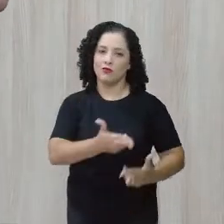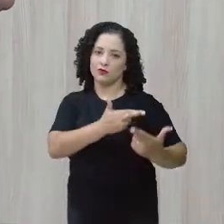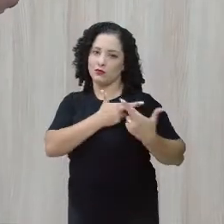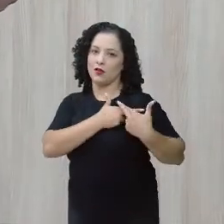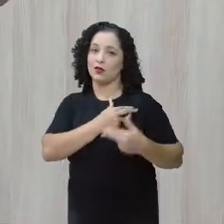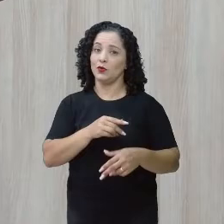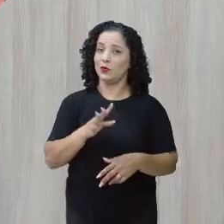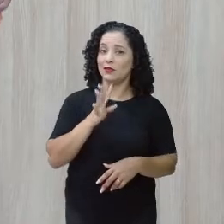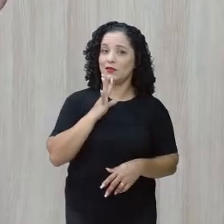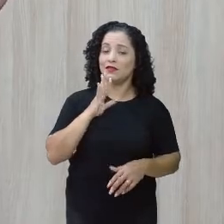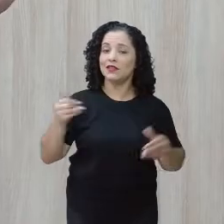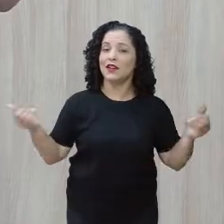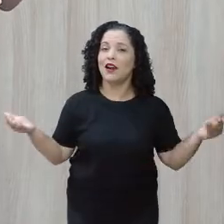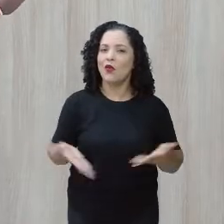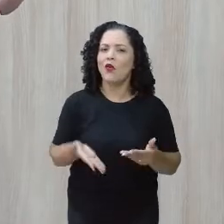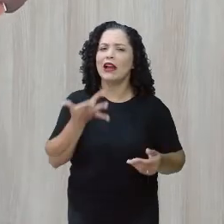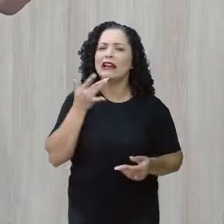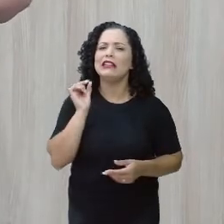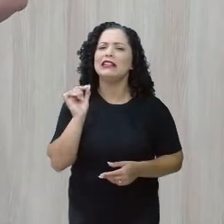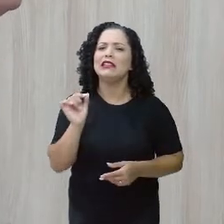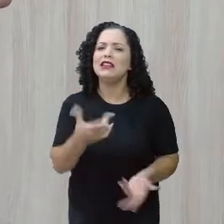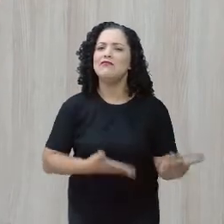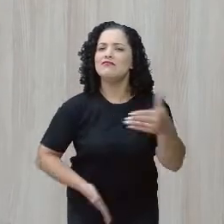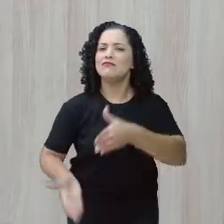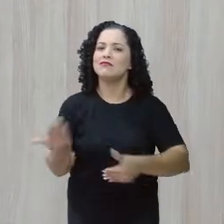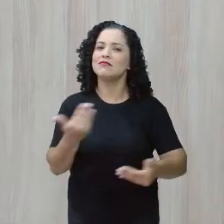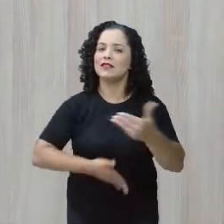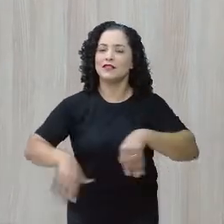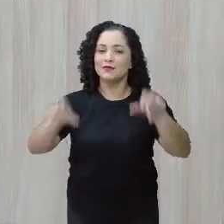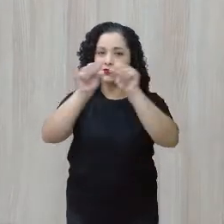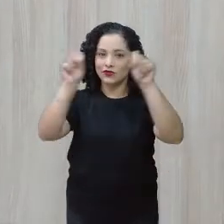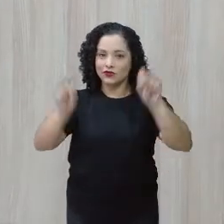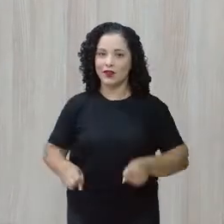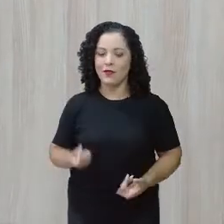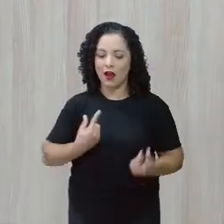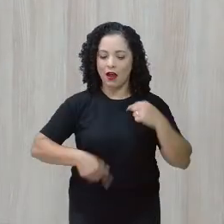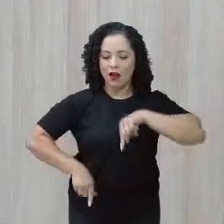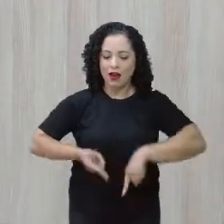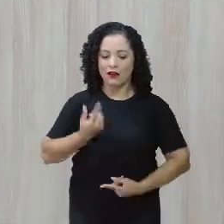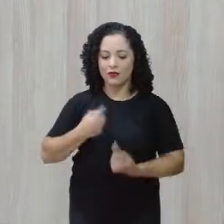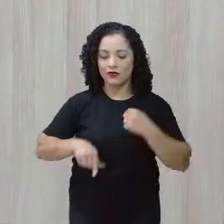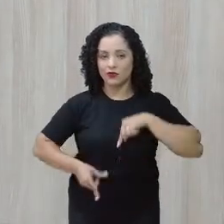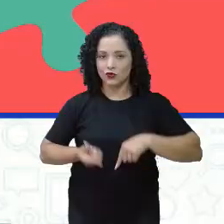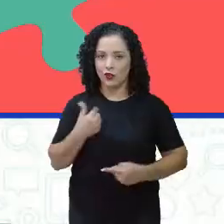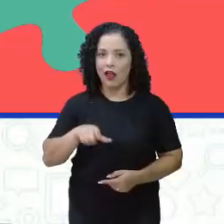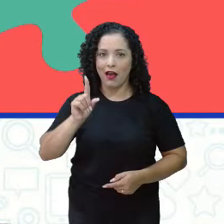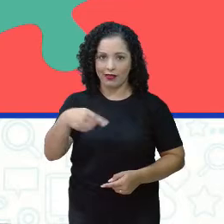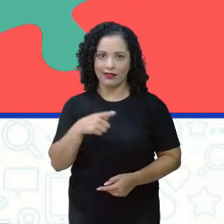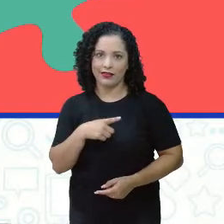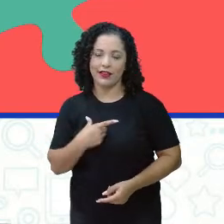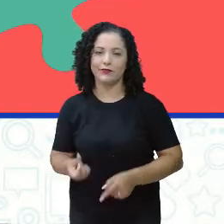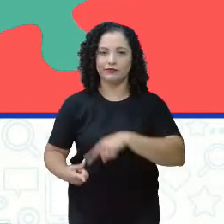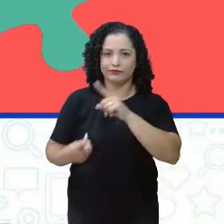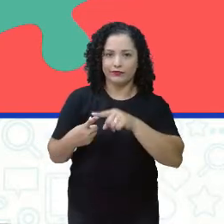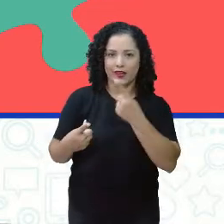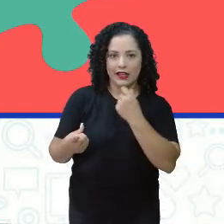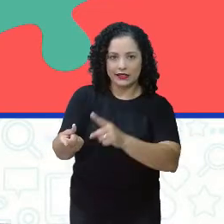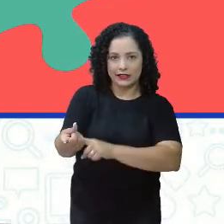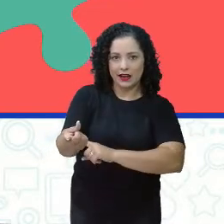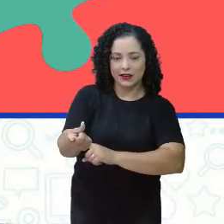quem são os integrantes, quem compõe o sistema cardiovascular. Então, ele é composto por sangue, por